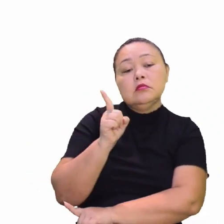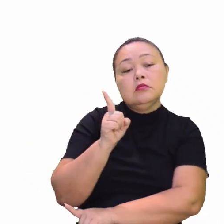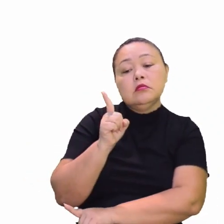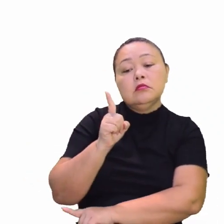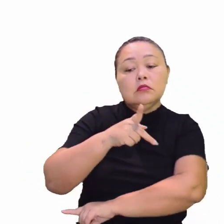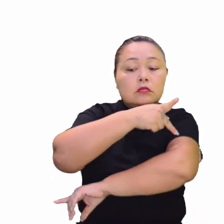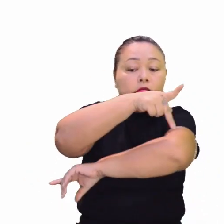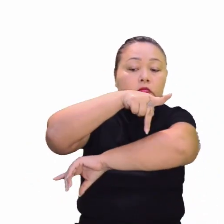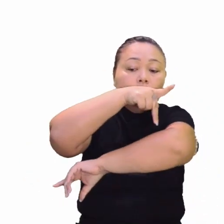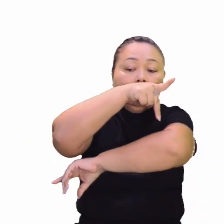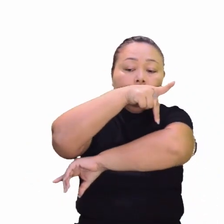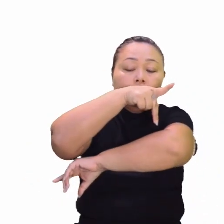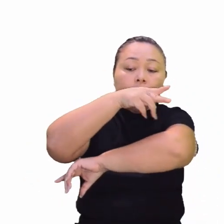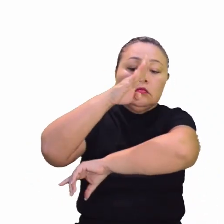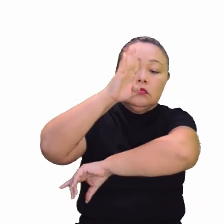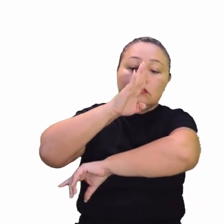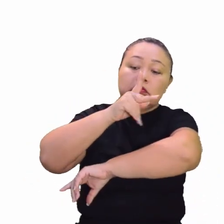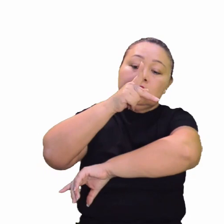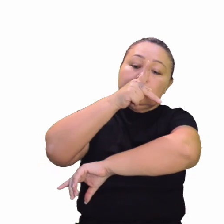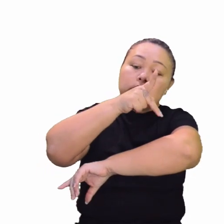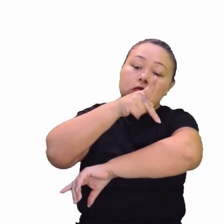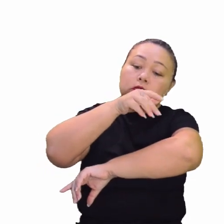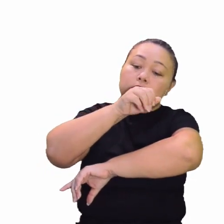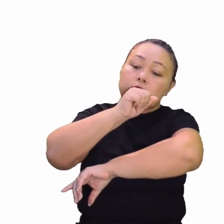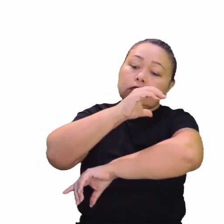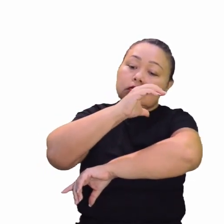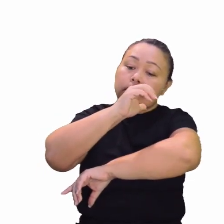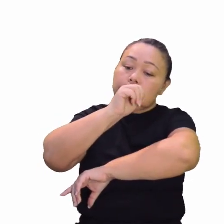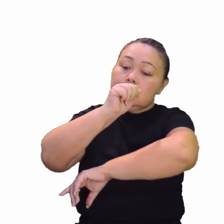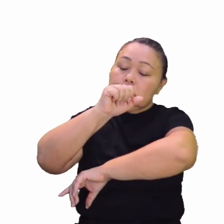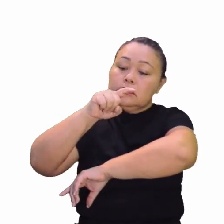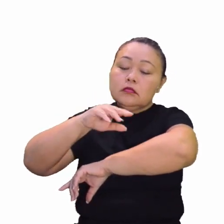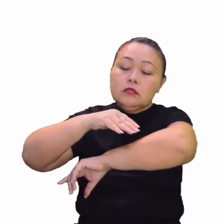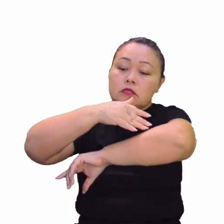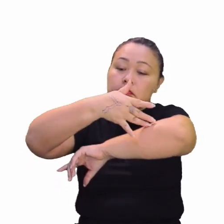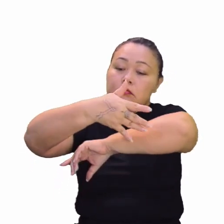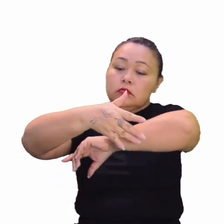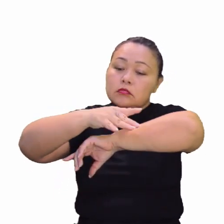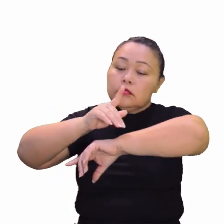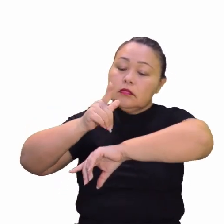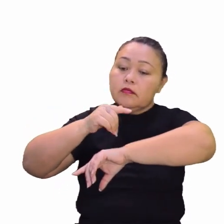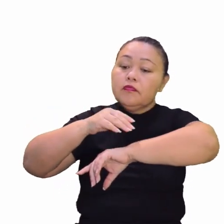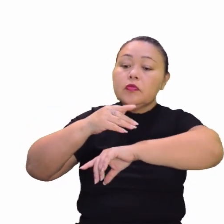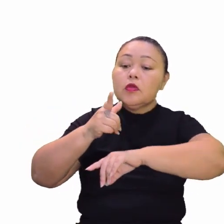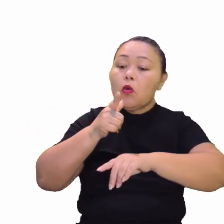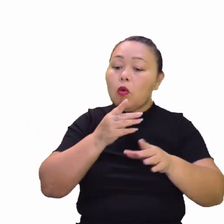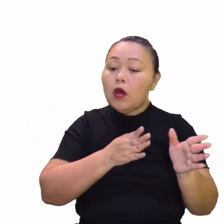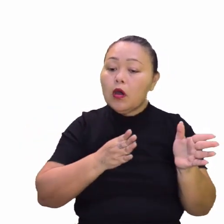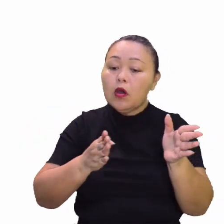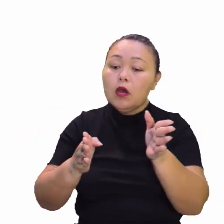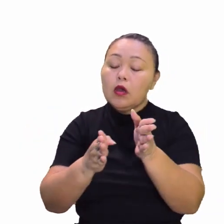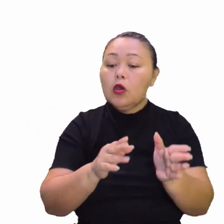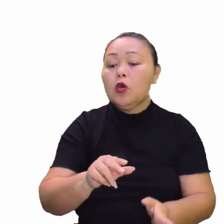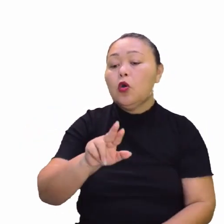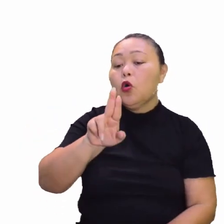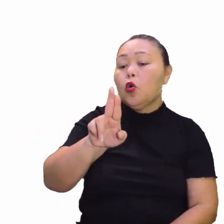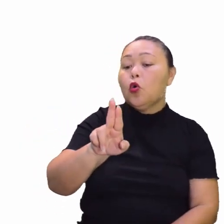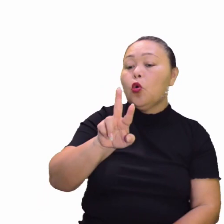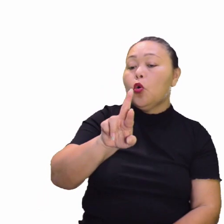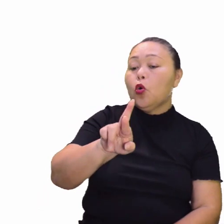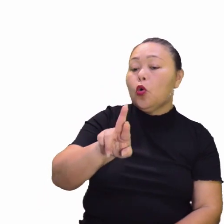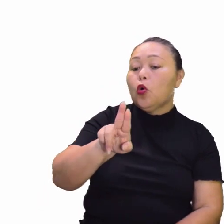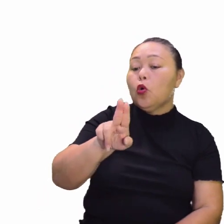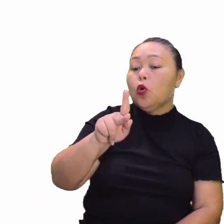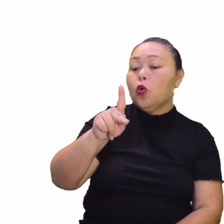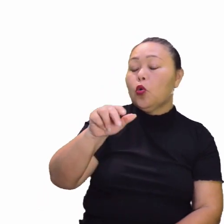no Parque Nacional de Pacaás, lá ao longo da bacia do Rio Urupá. A gente vai encontrar o que é